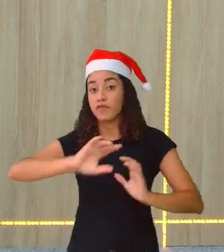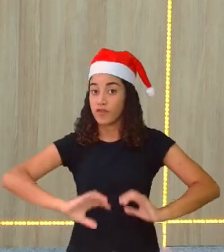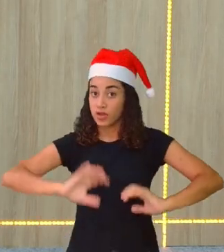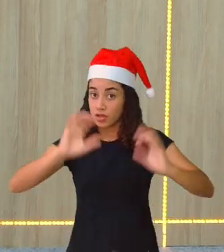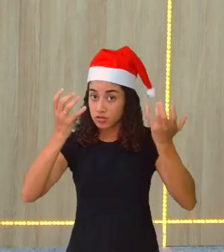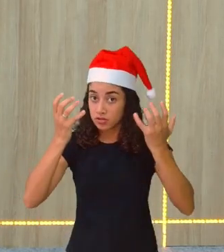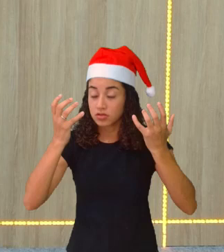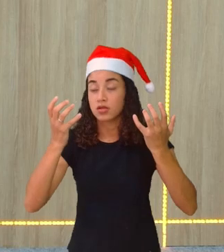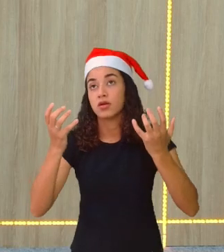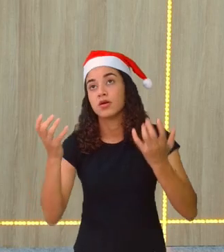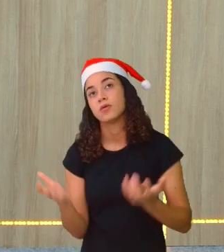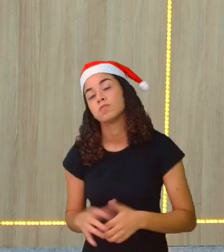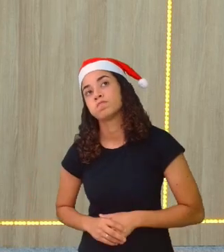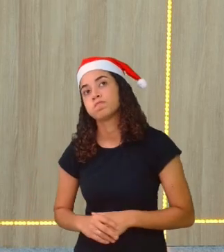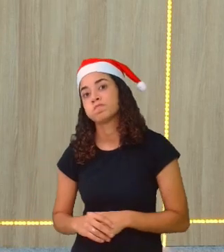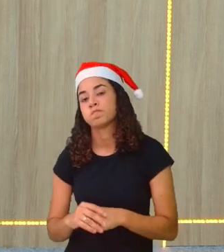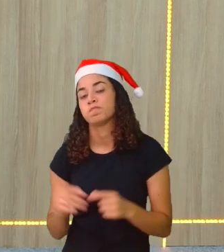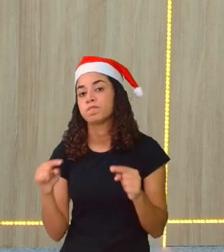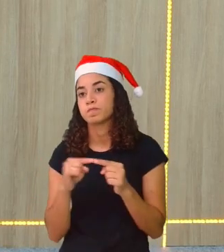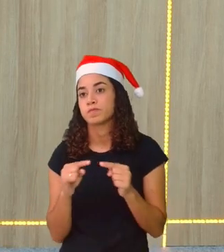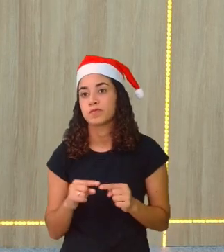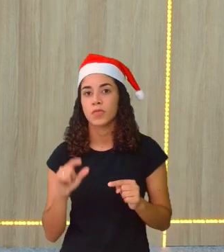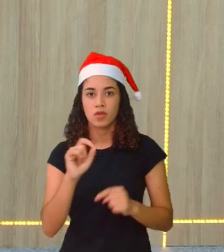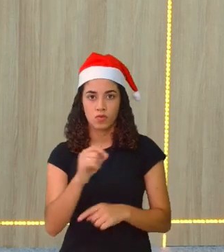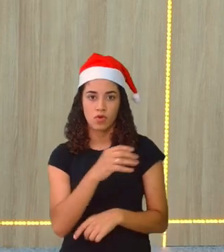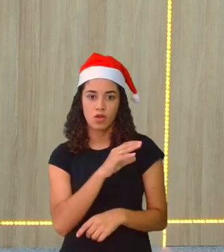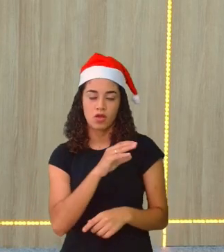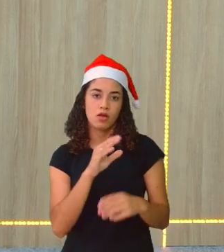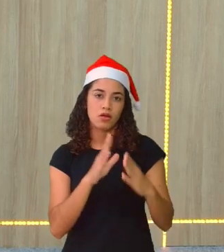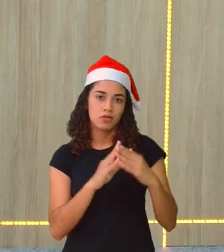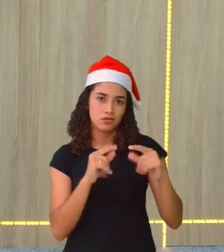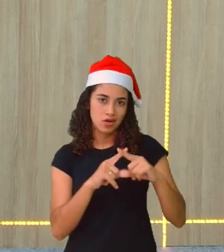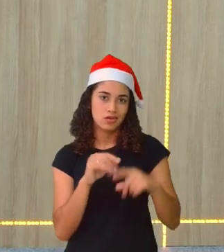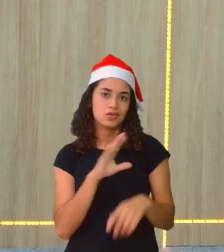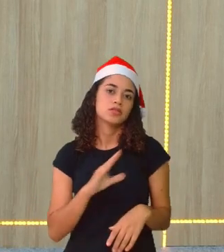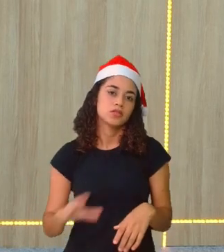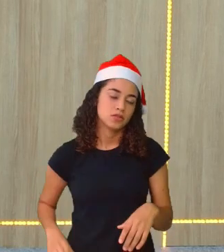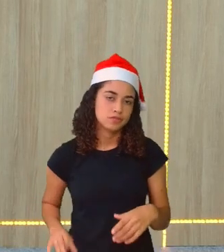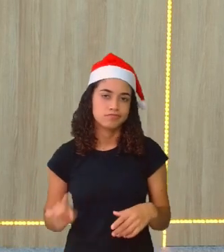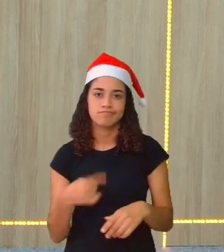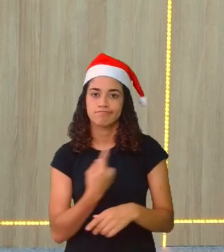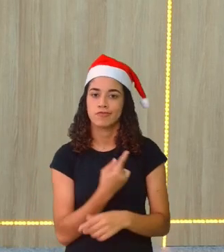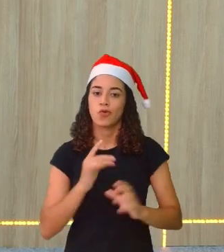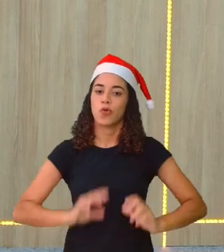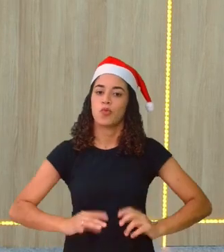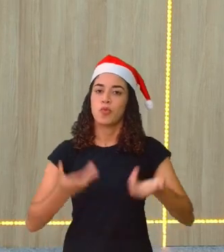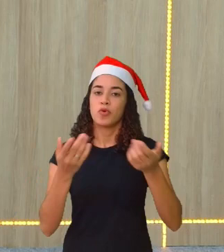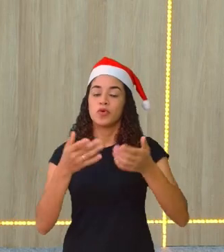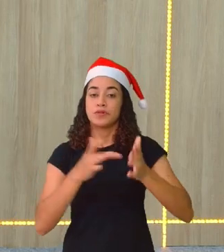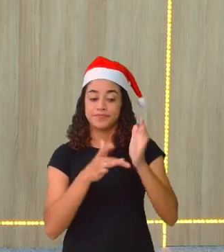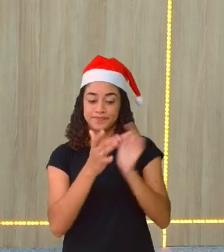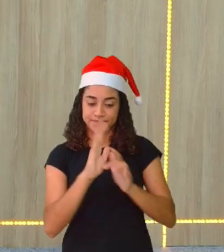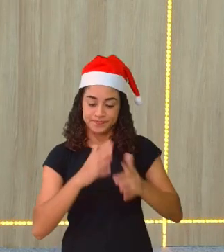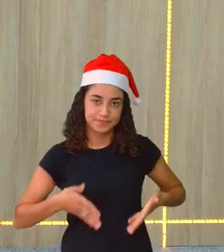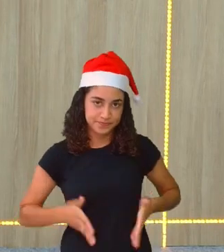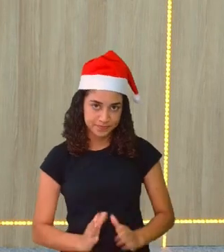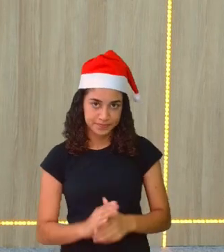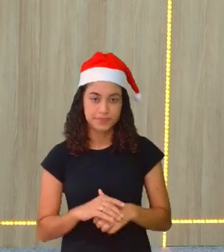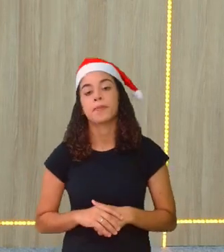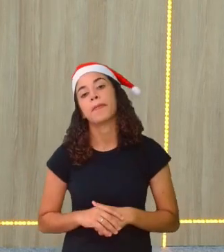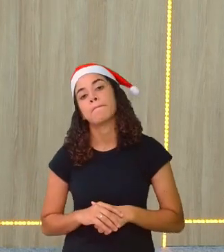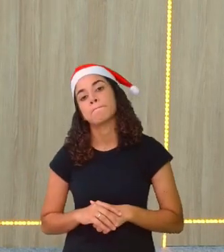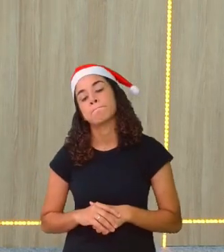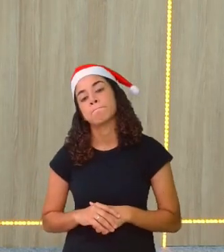né, ali muito ligada ao cristianismo, né, onde a gente comemora o nascimento de Jesus.